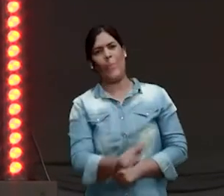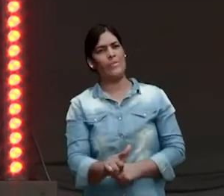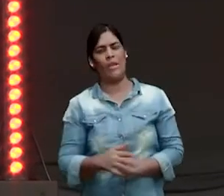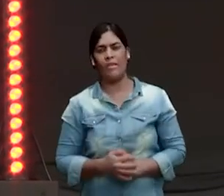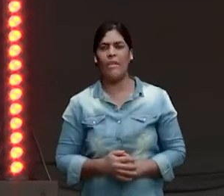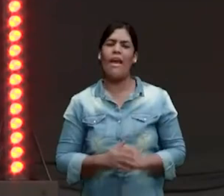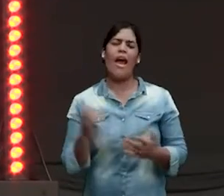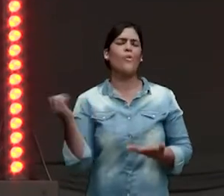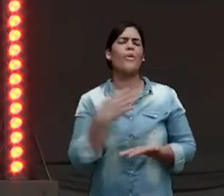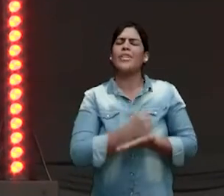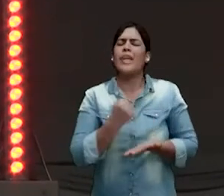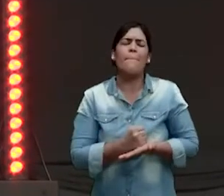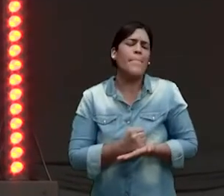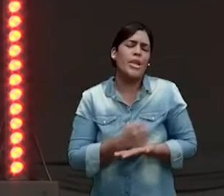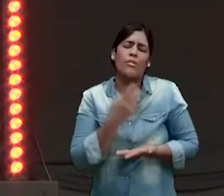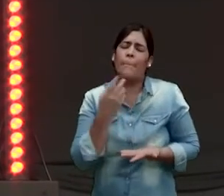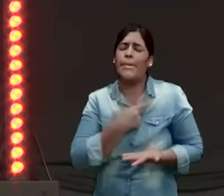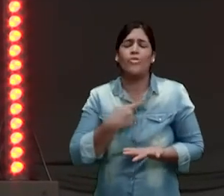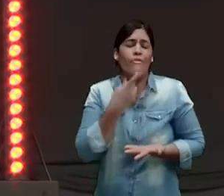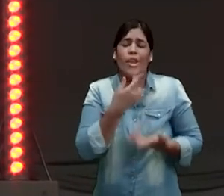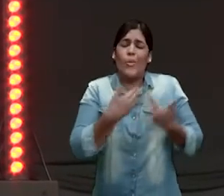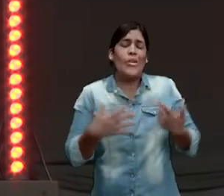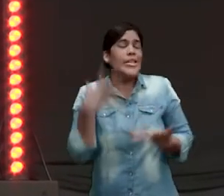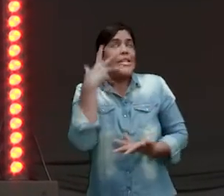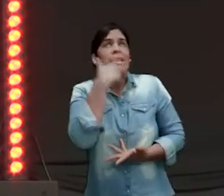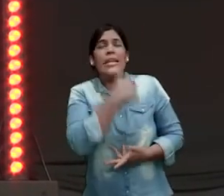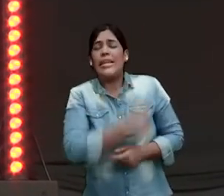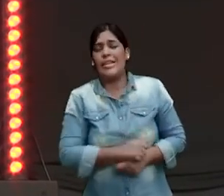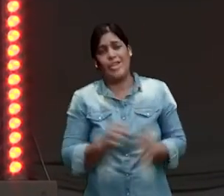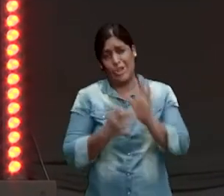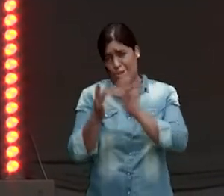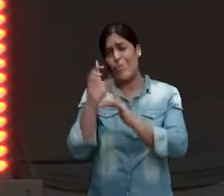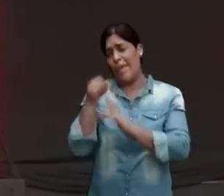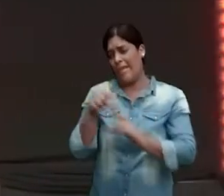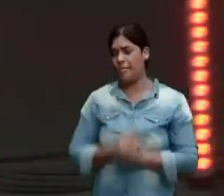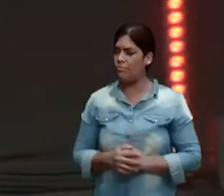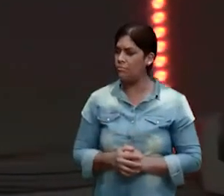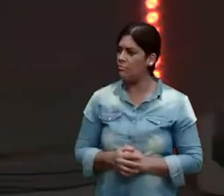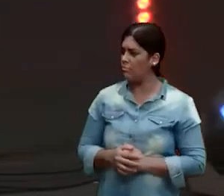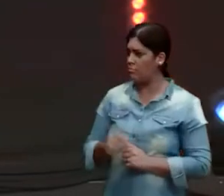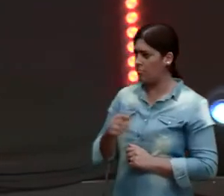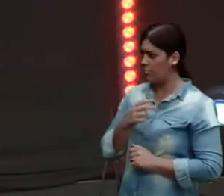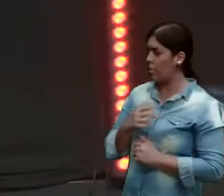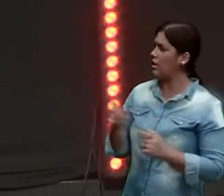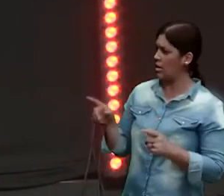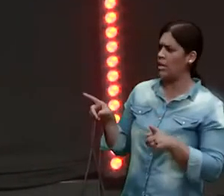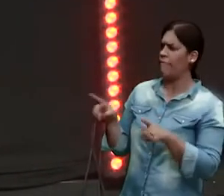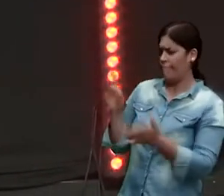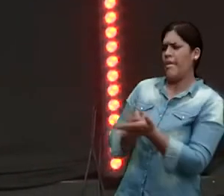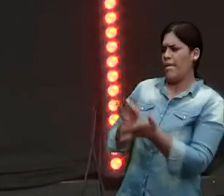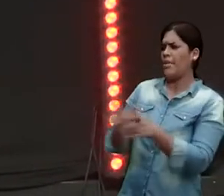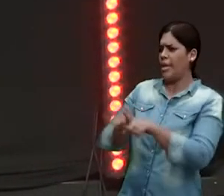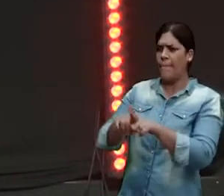cada coisa linda né o velho também gente e no velho testamento nós temos mais de 300